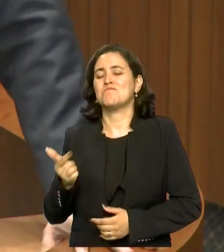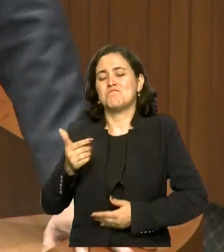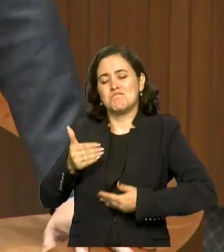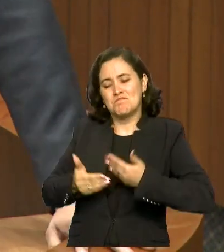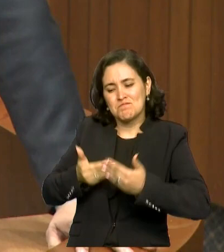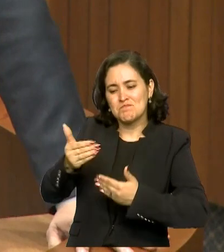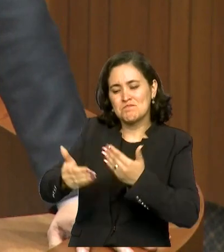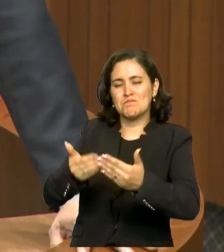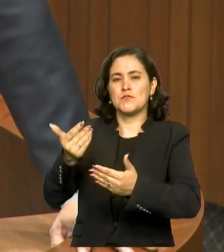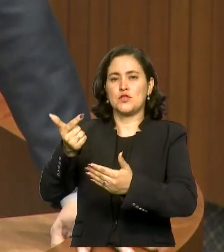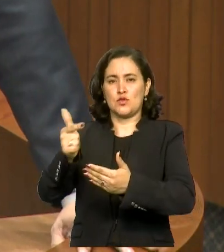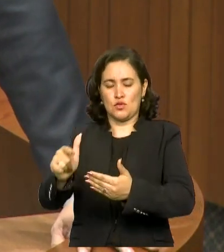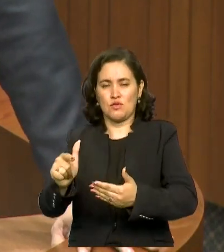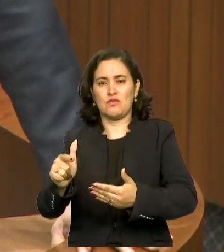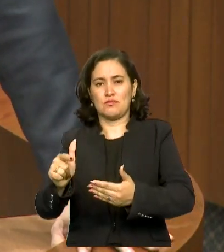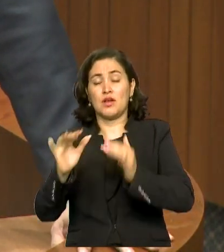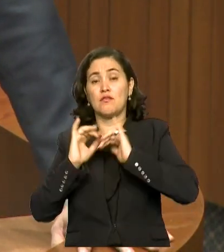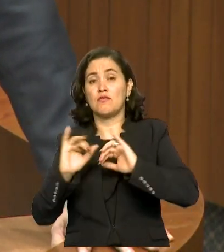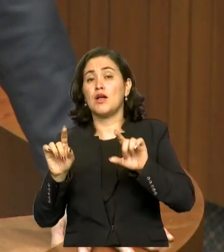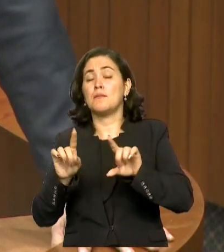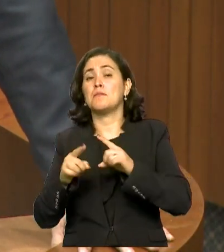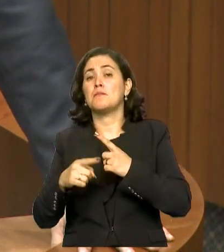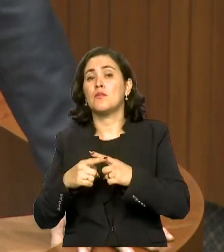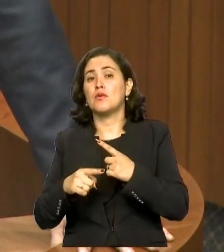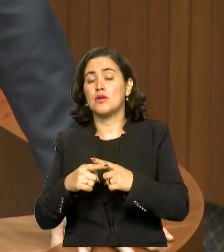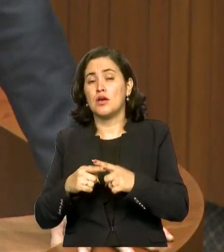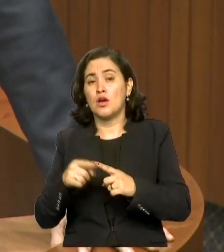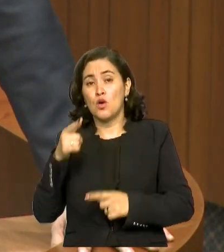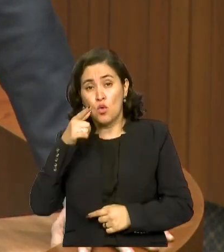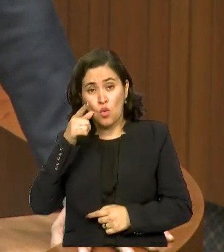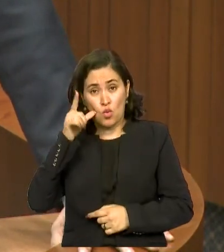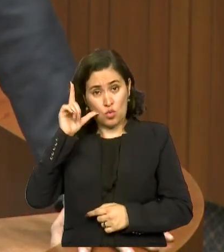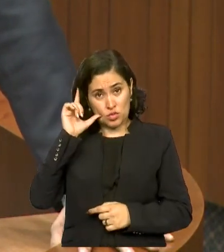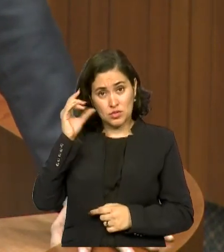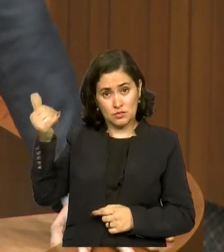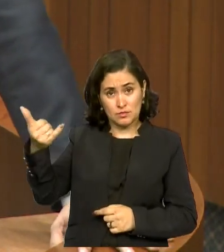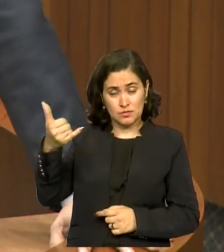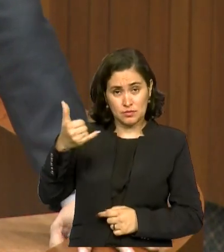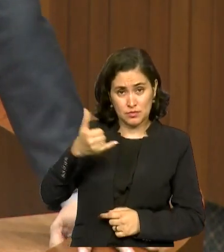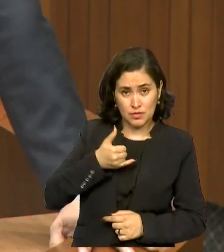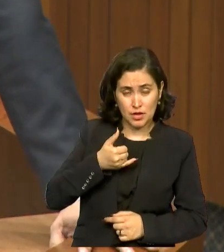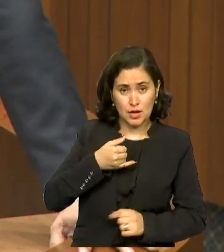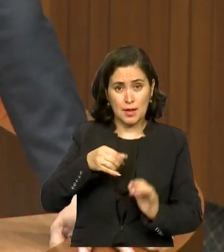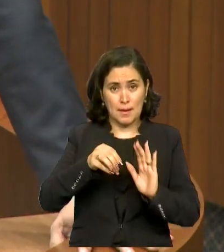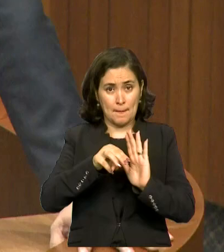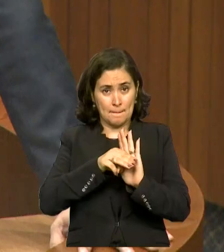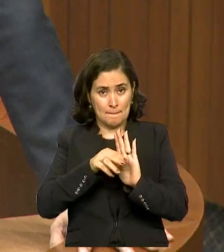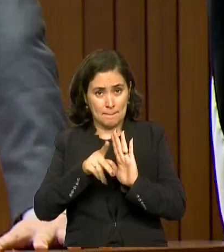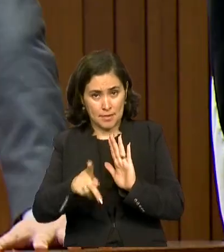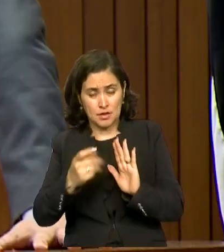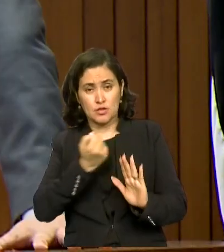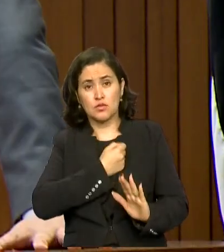edição de uma medida provisória, a medida provisória número 1206 de 2024,